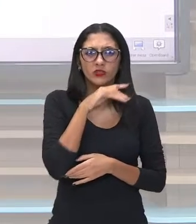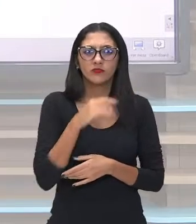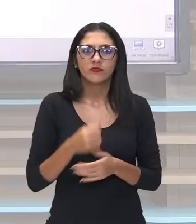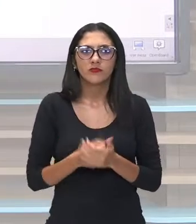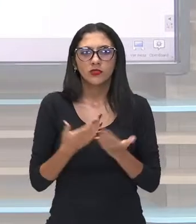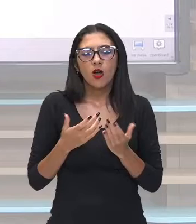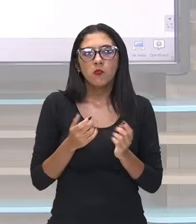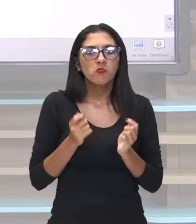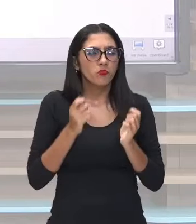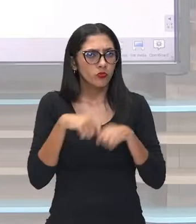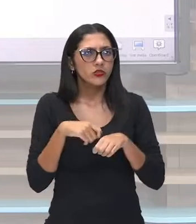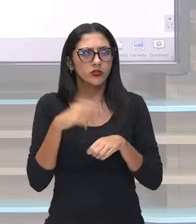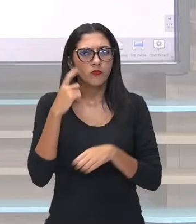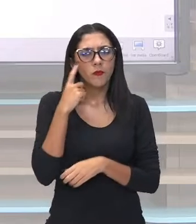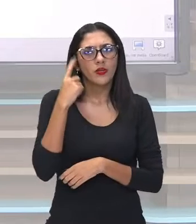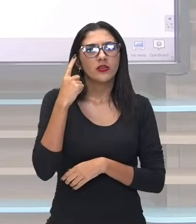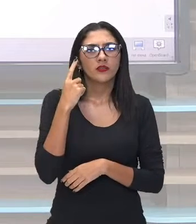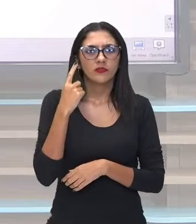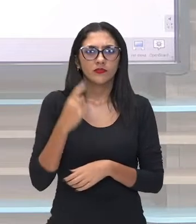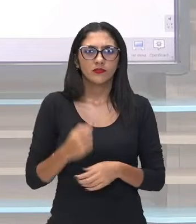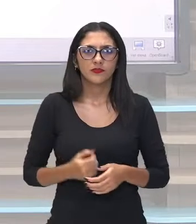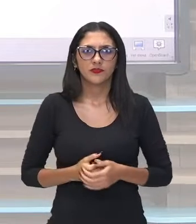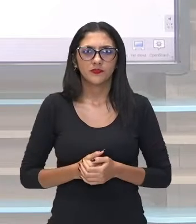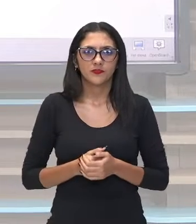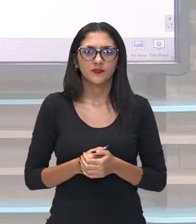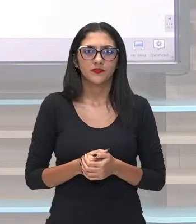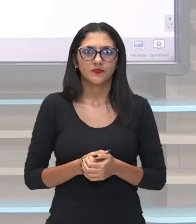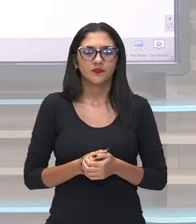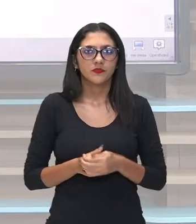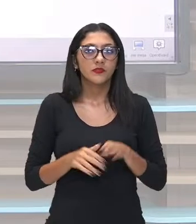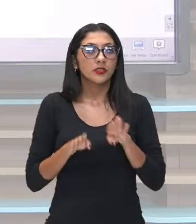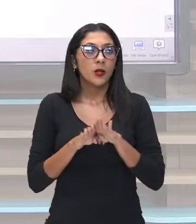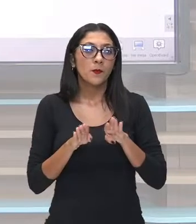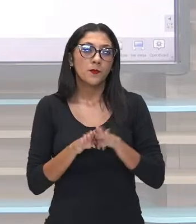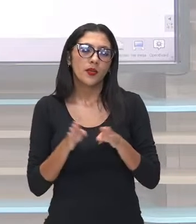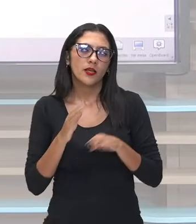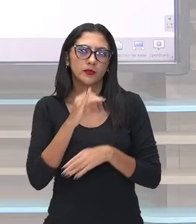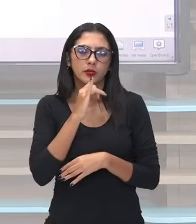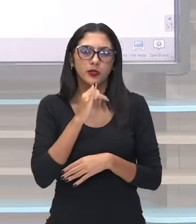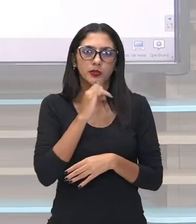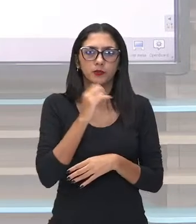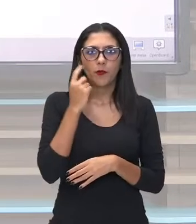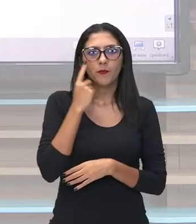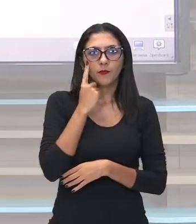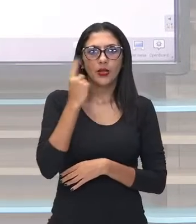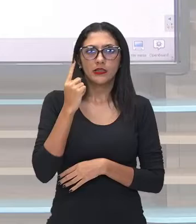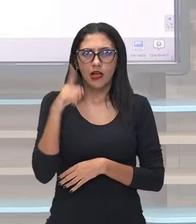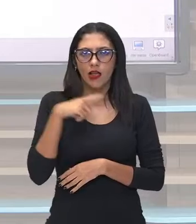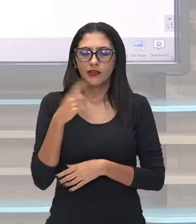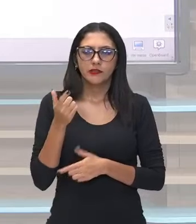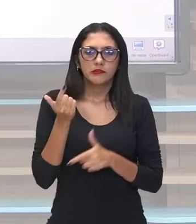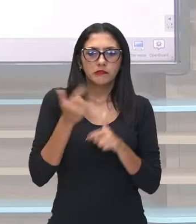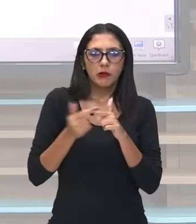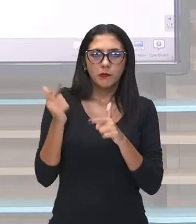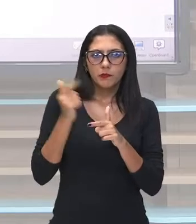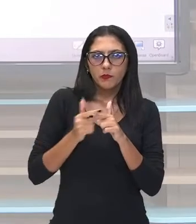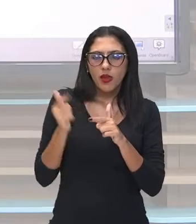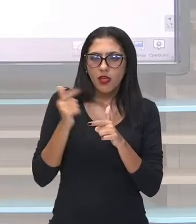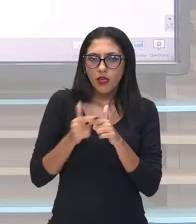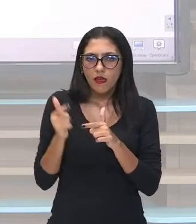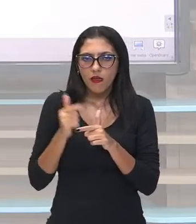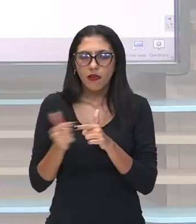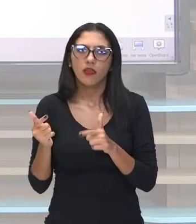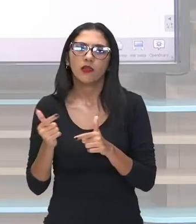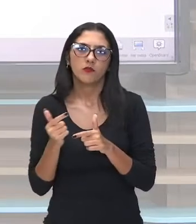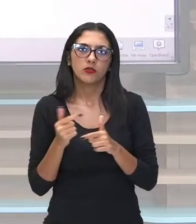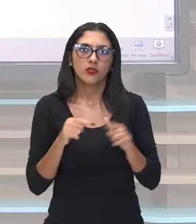fazer isso. Eu posso pensar que ela está passando por algum problema, né? Pode ter sido na